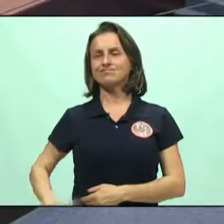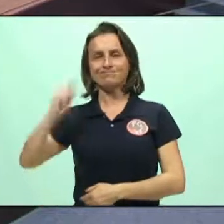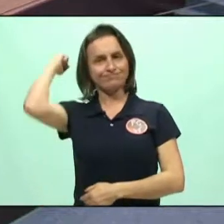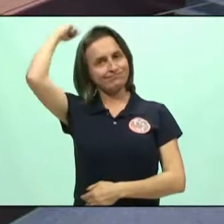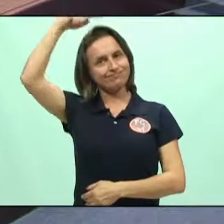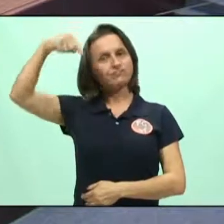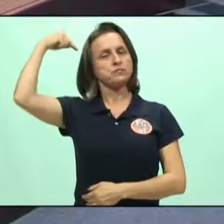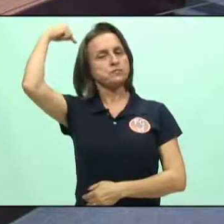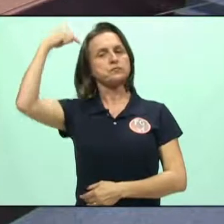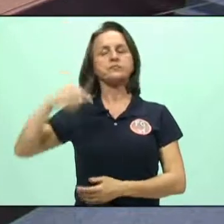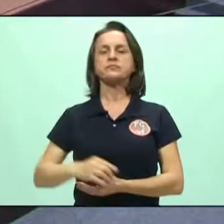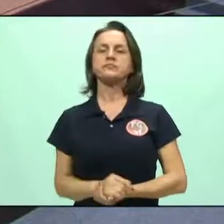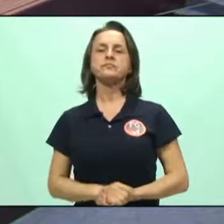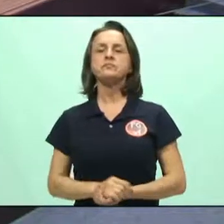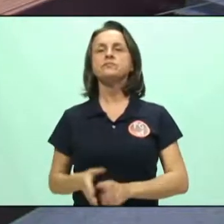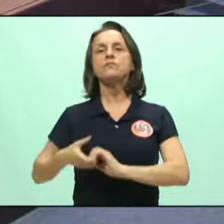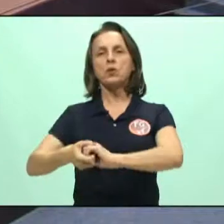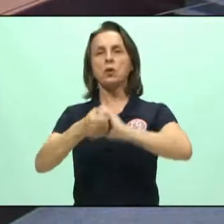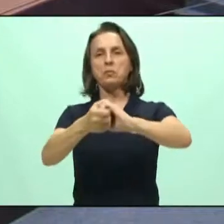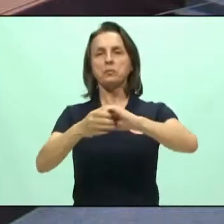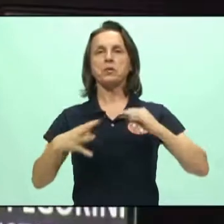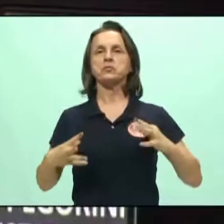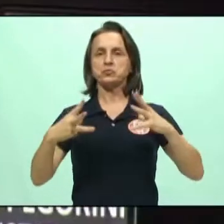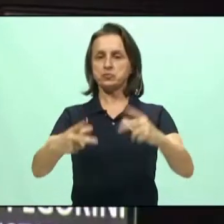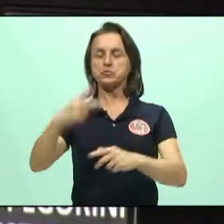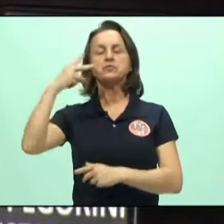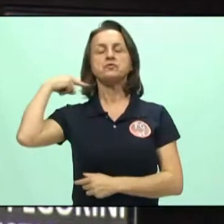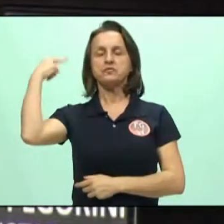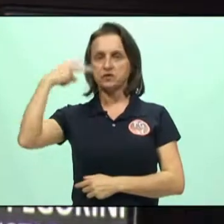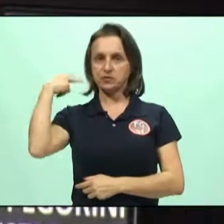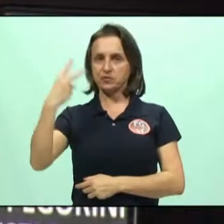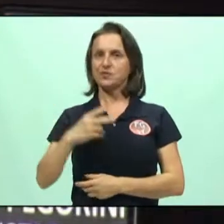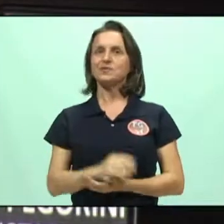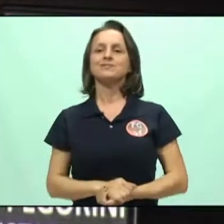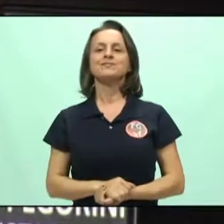e o cumprimento dos vereadores e seus vereadores